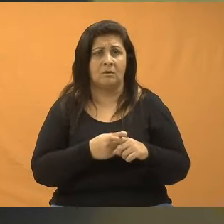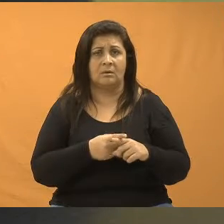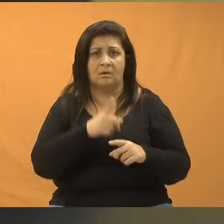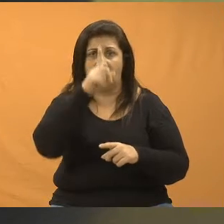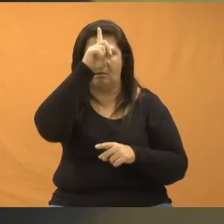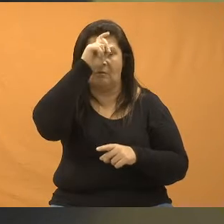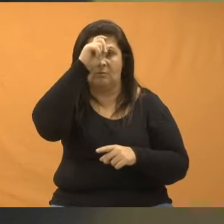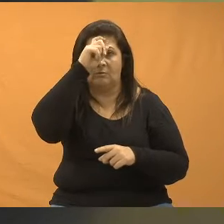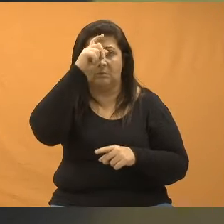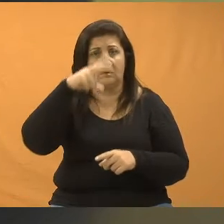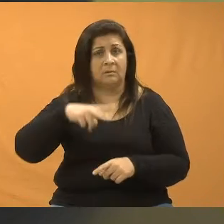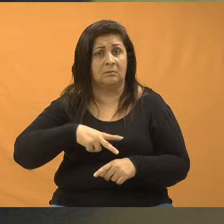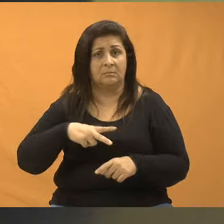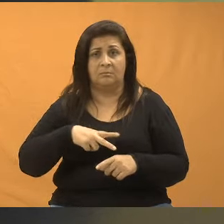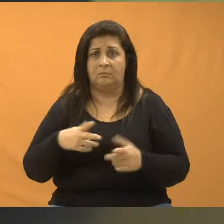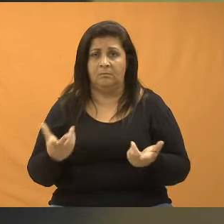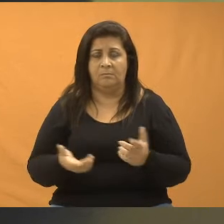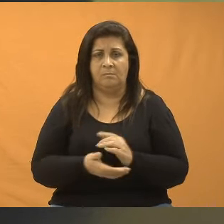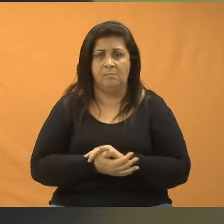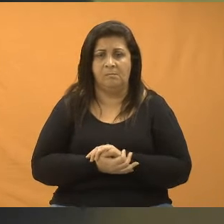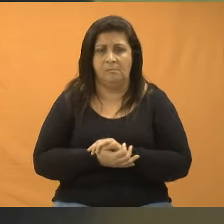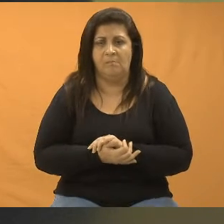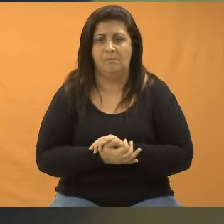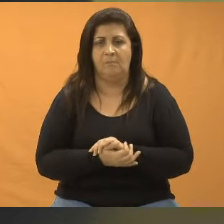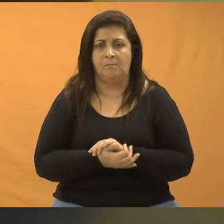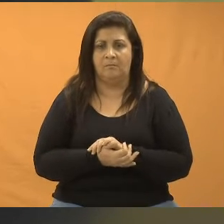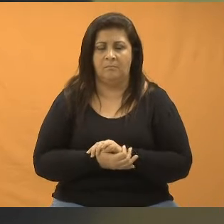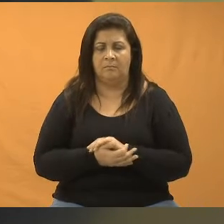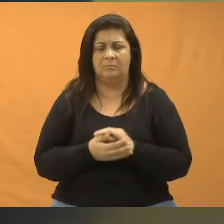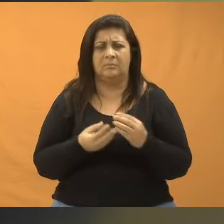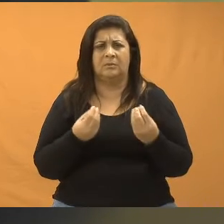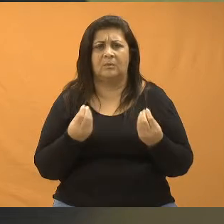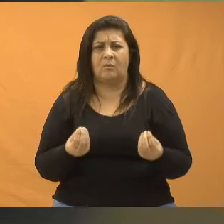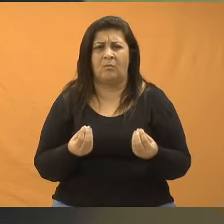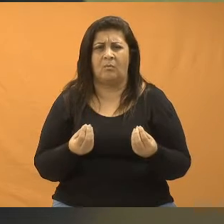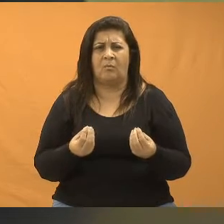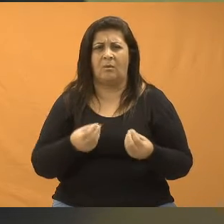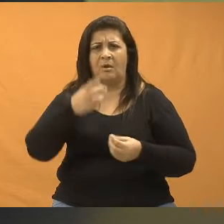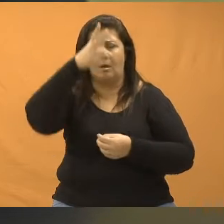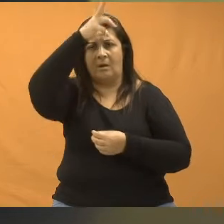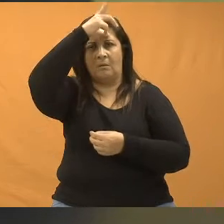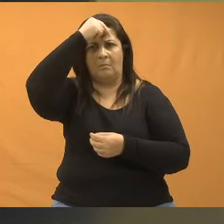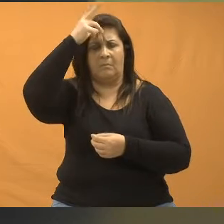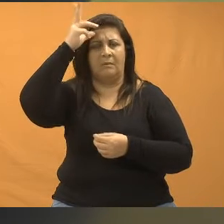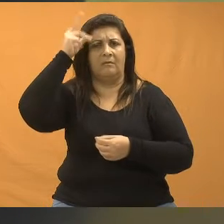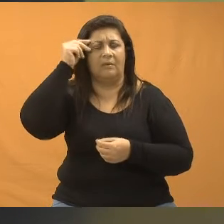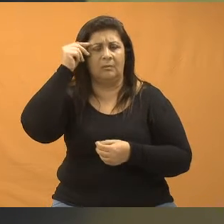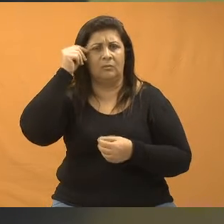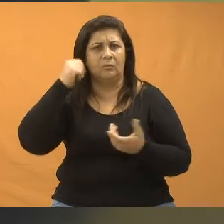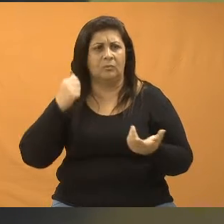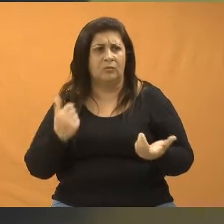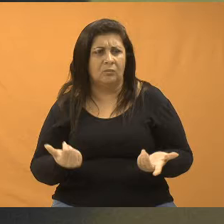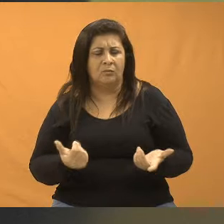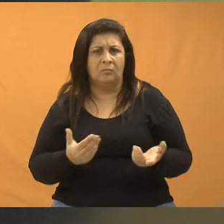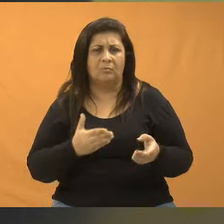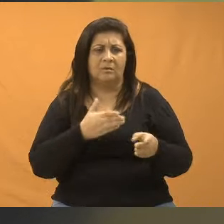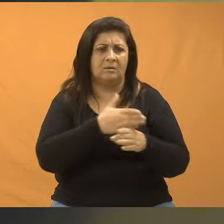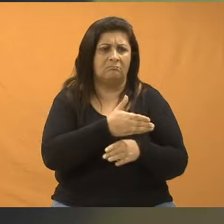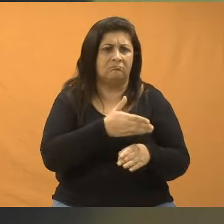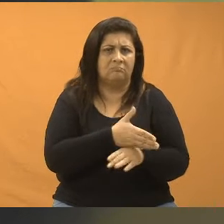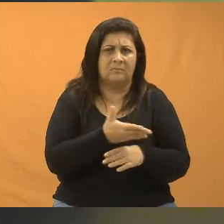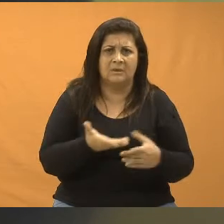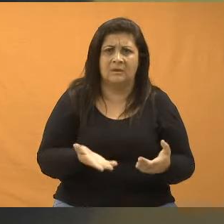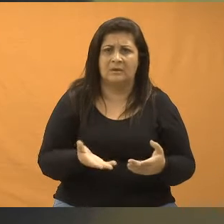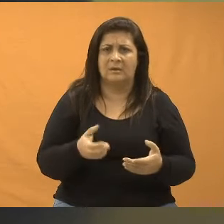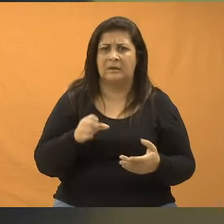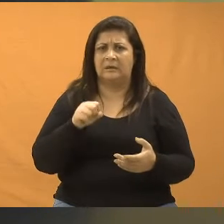Casa é um CNPJ privado. Não tem cabimento o poder público se usurpar do CNPJ da